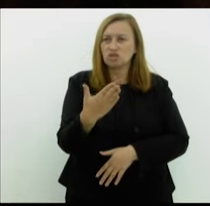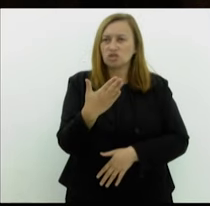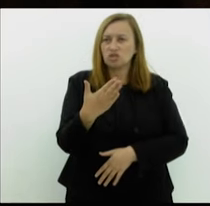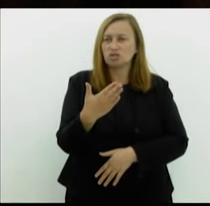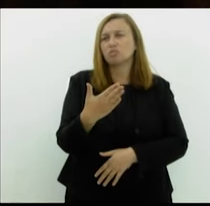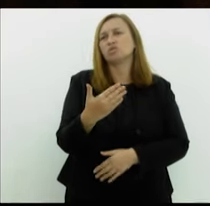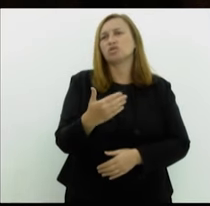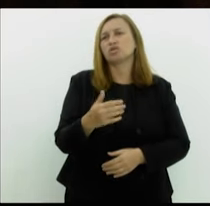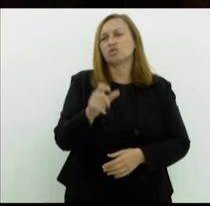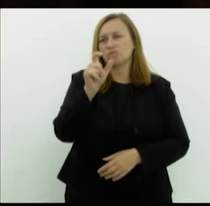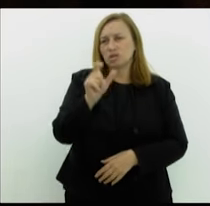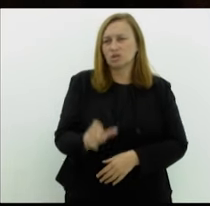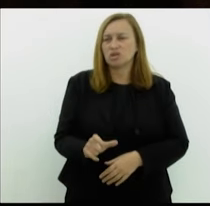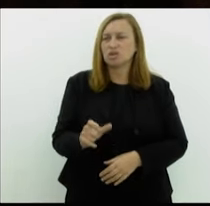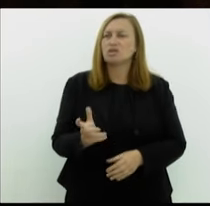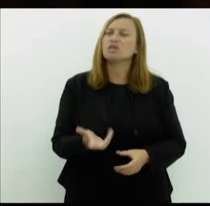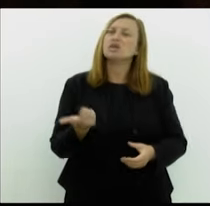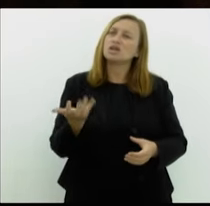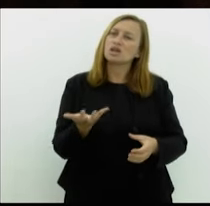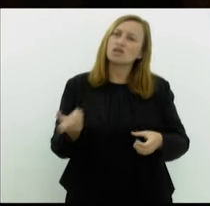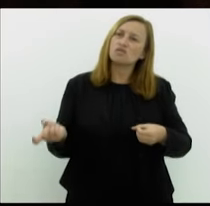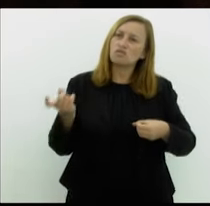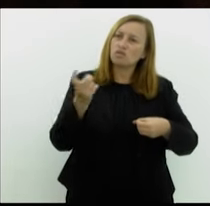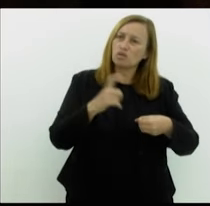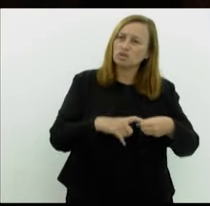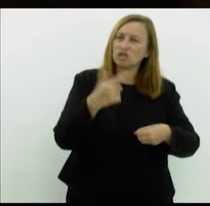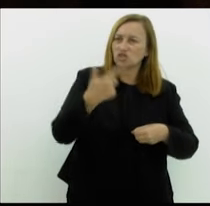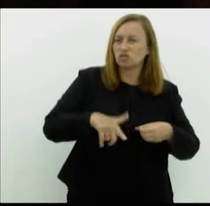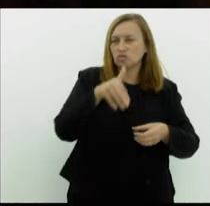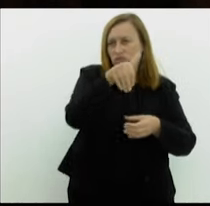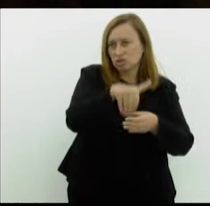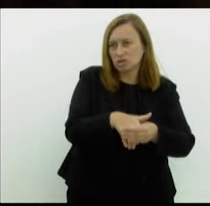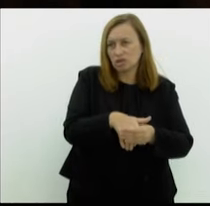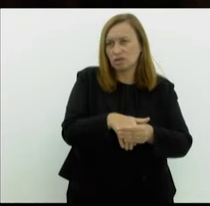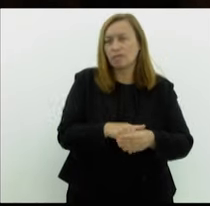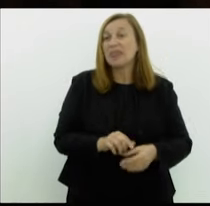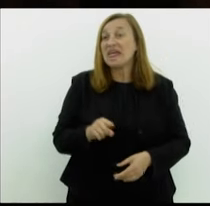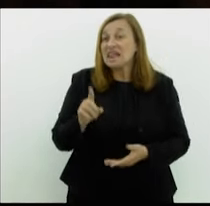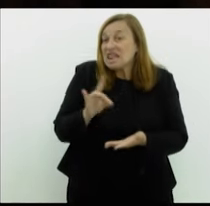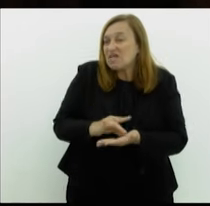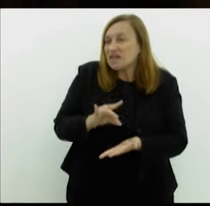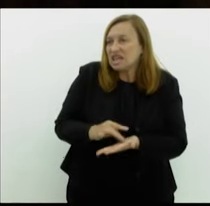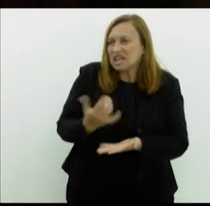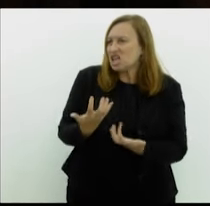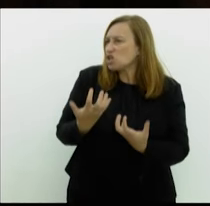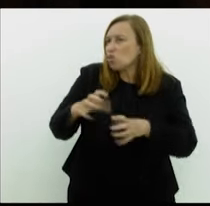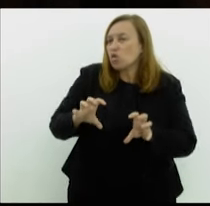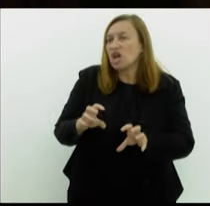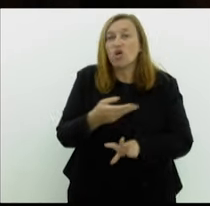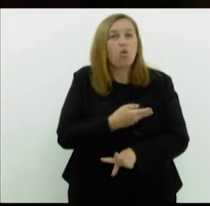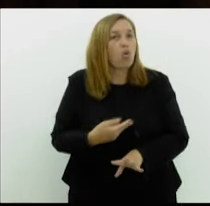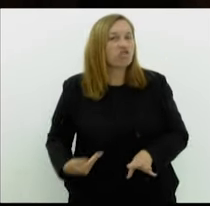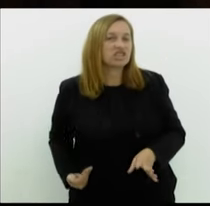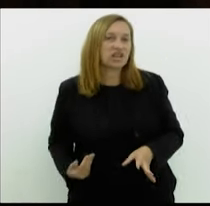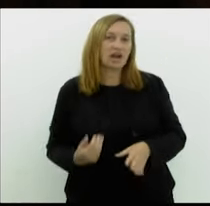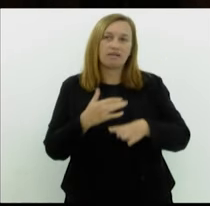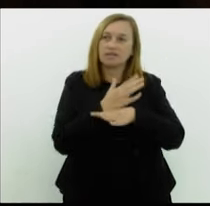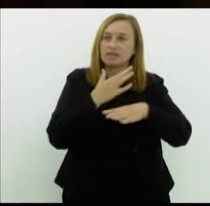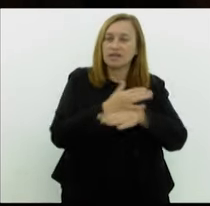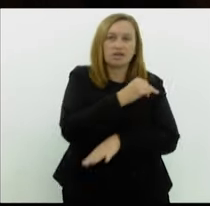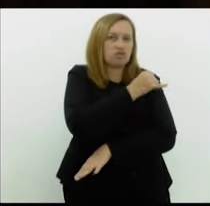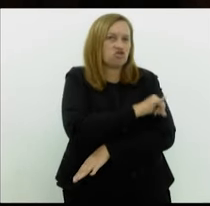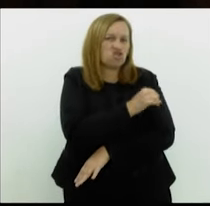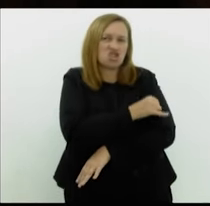Eduardo Paes em querer se reeleger, porque, na verdade, ele não quer governar a cidade do Rio de